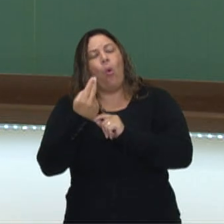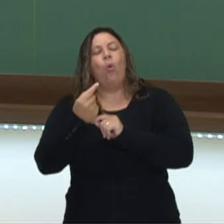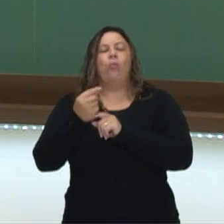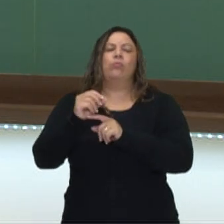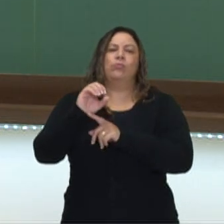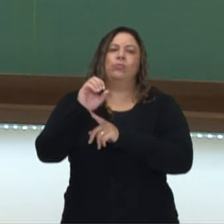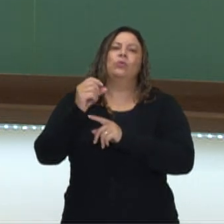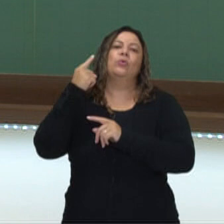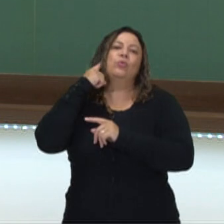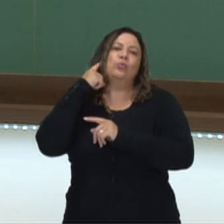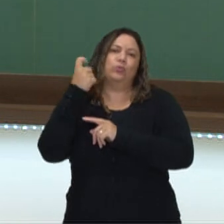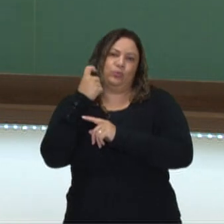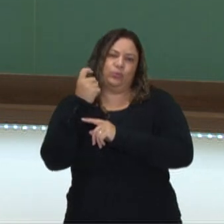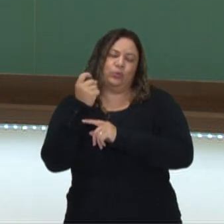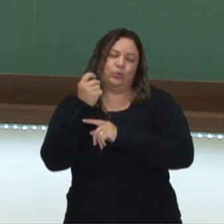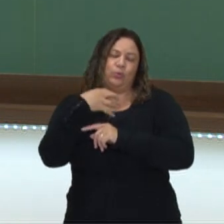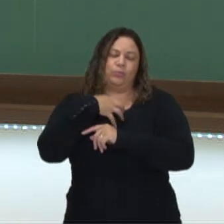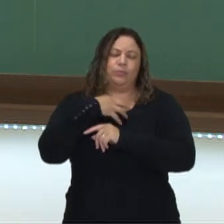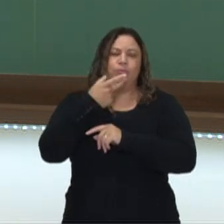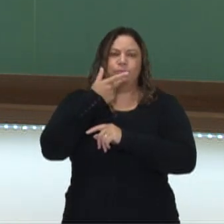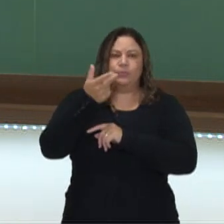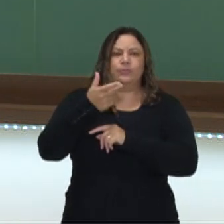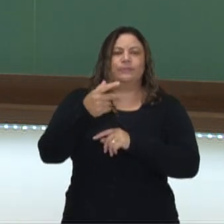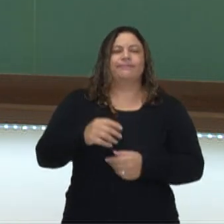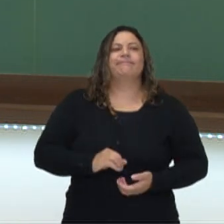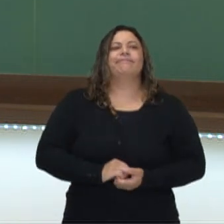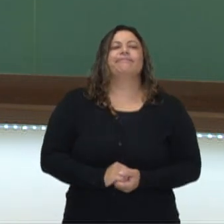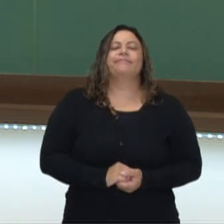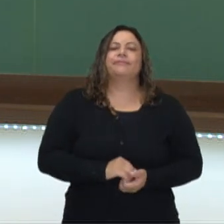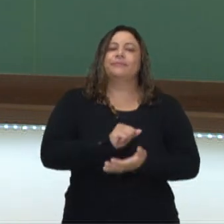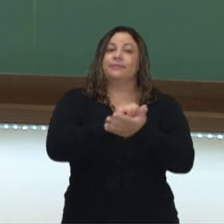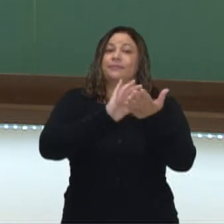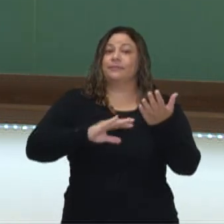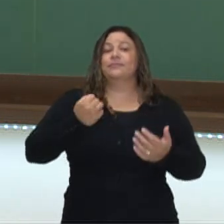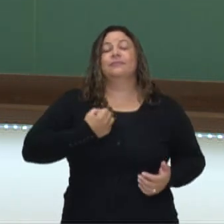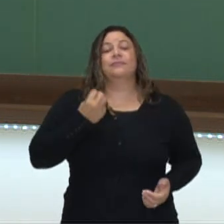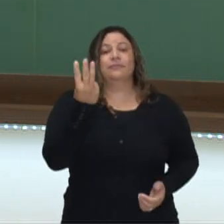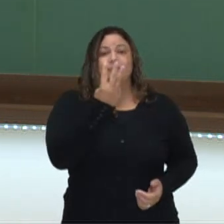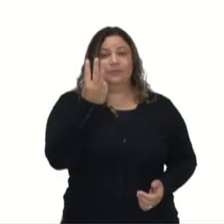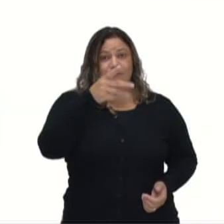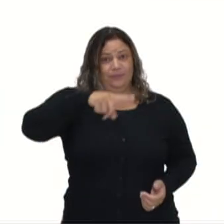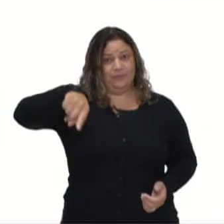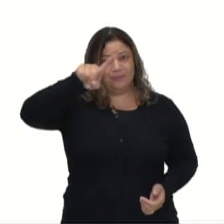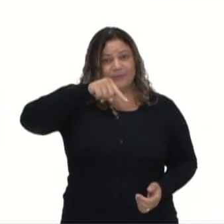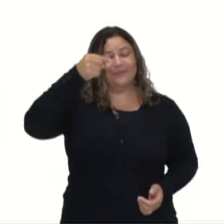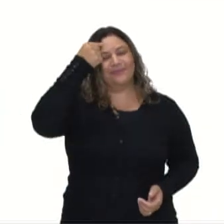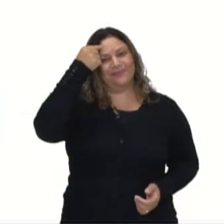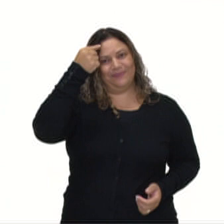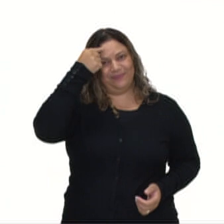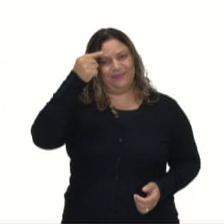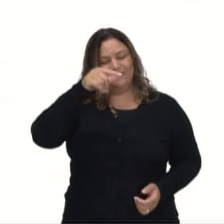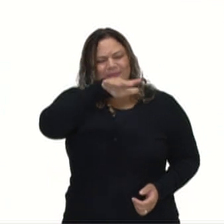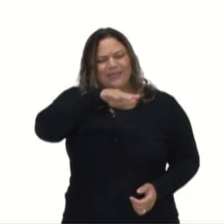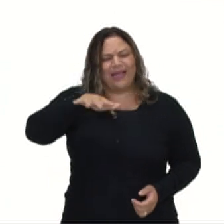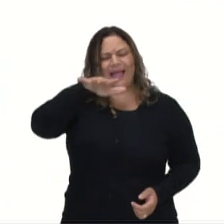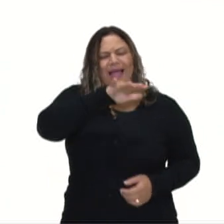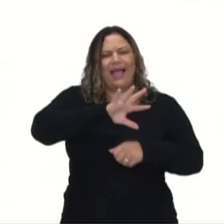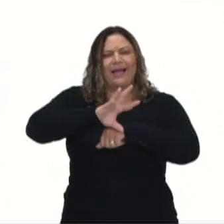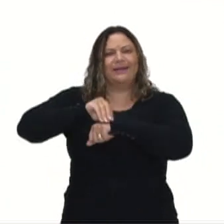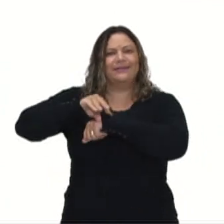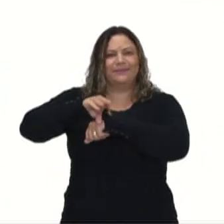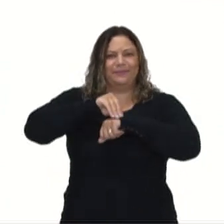forma. Então, uma atividade 3 para vocês pensarem aí, essa área do conhecimento que a gente